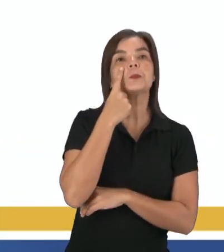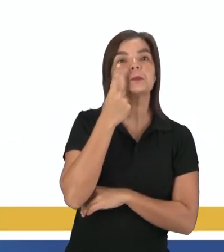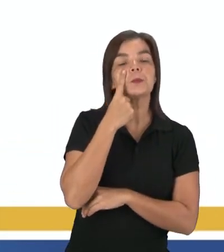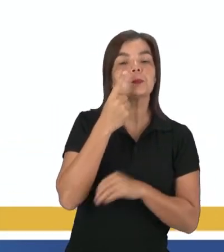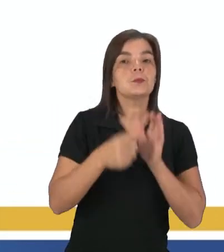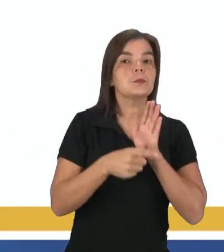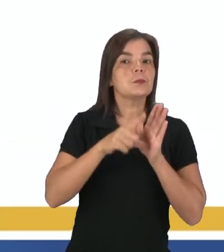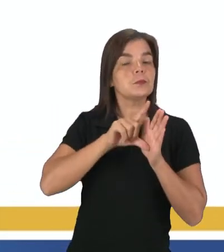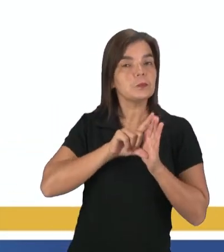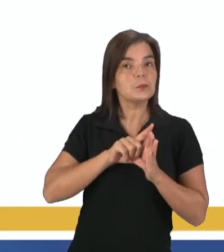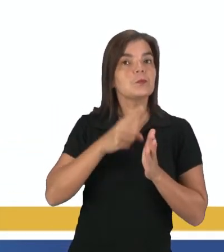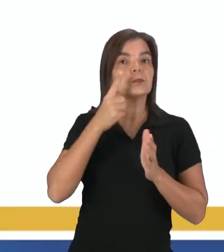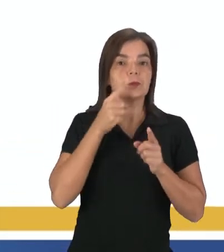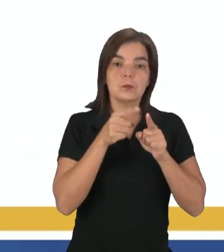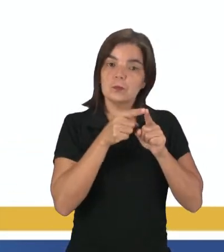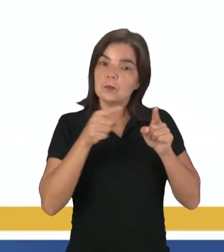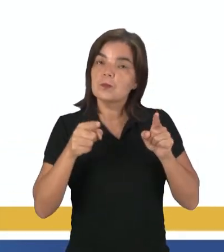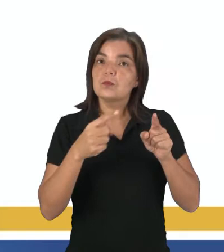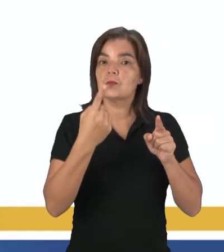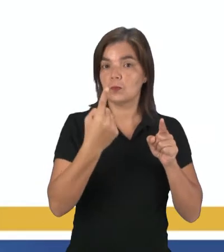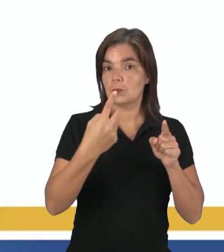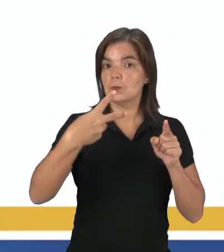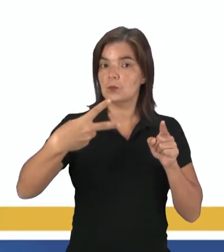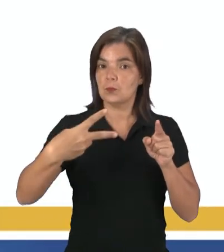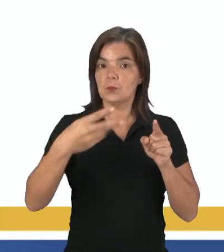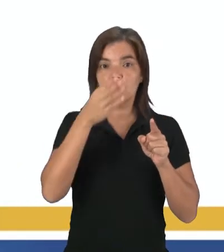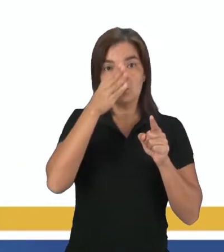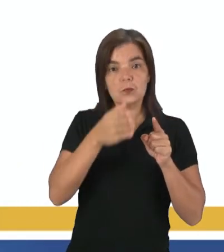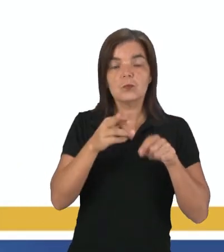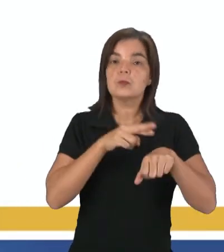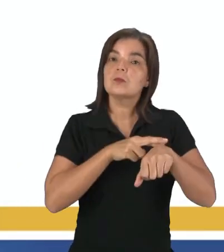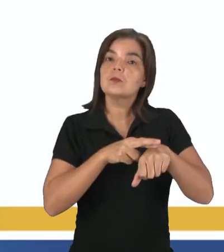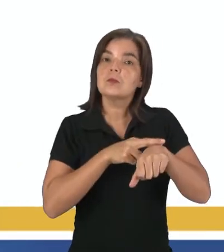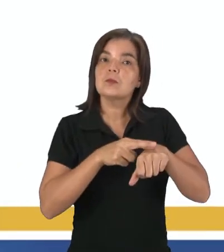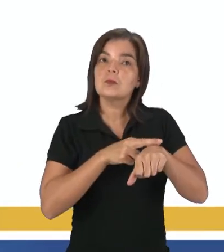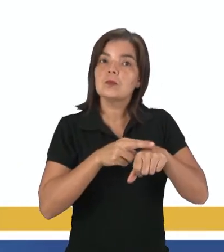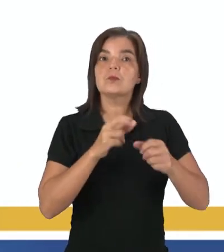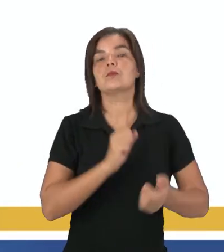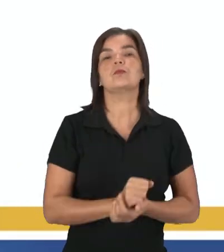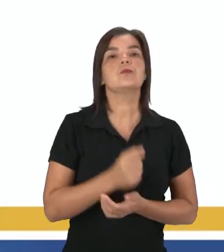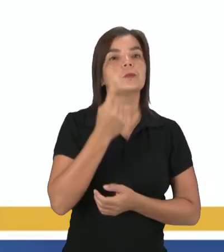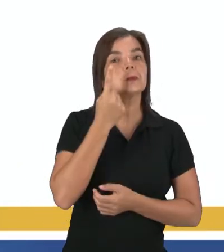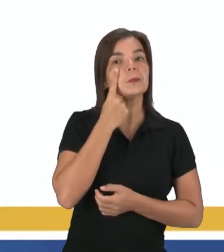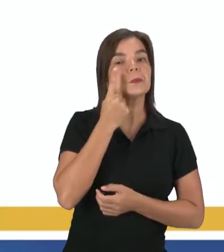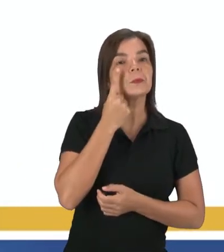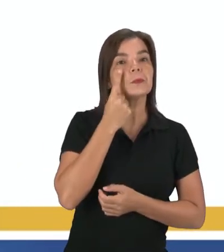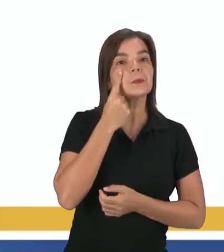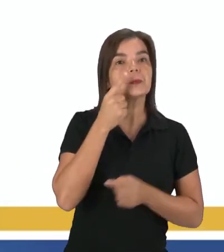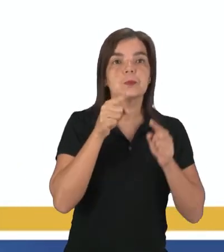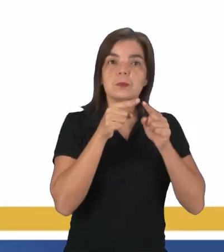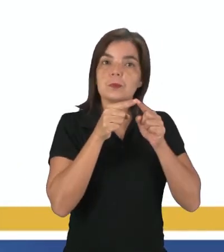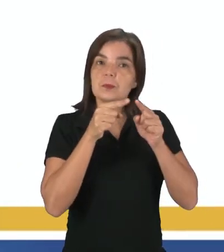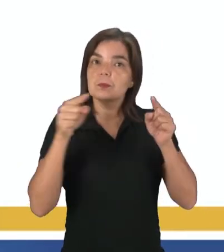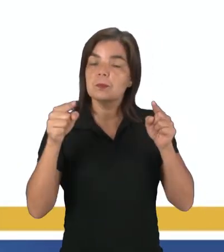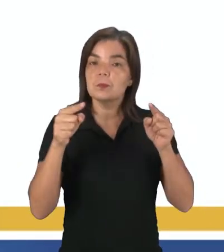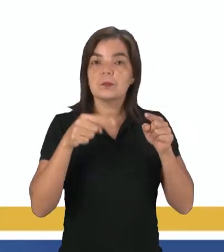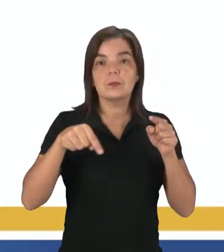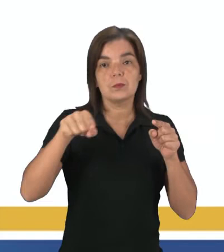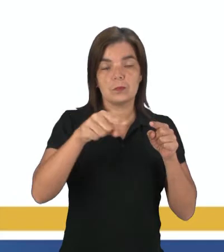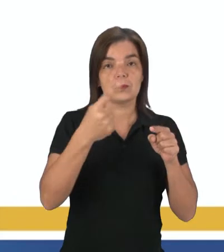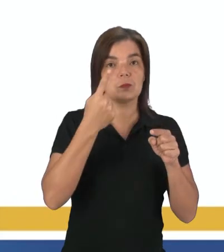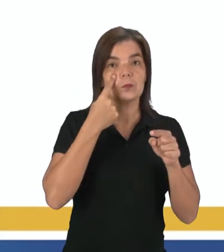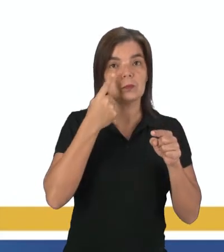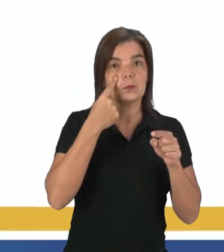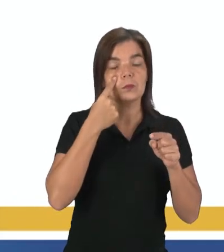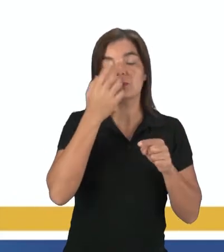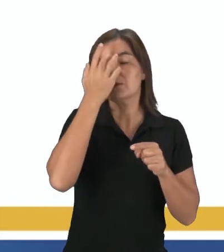imagem anterior, o intervalo do 1 ao 2 foi destacado com roxo. Na imagem abaixo você pode ver este segmento ampliado para poder